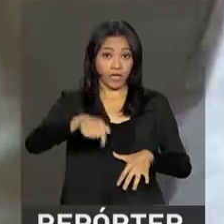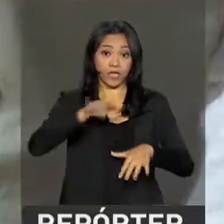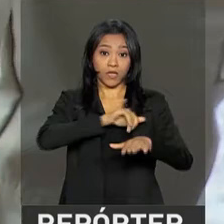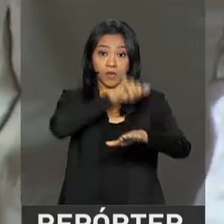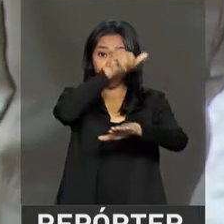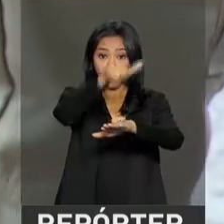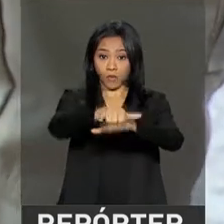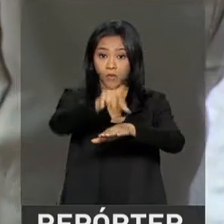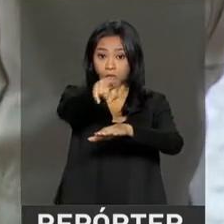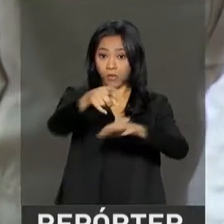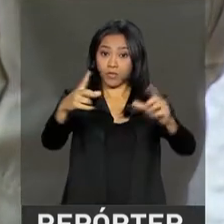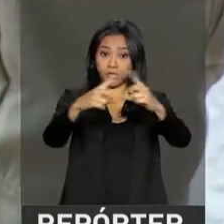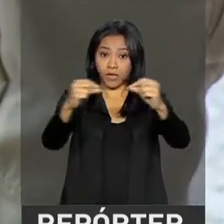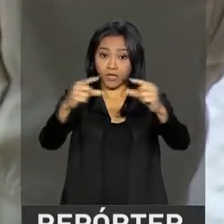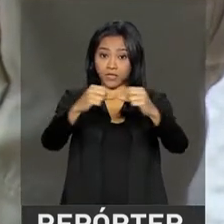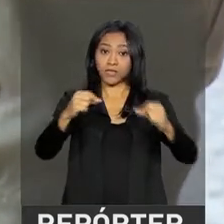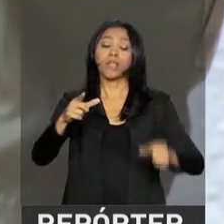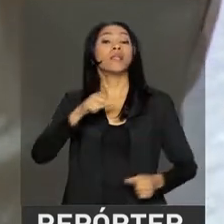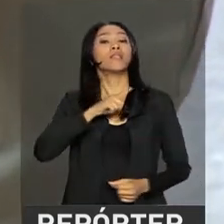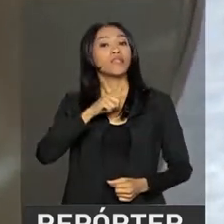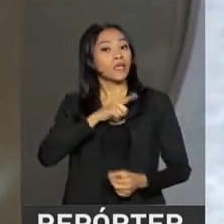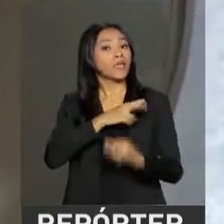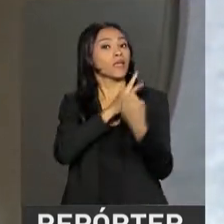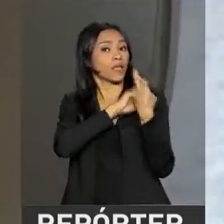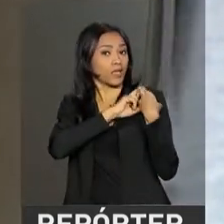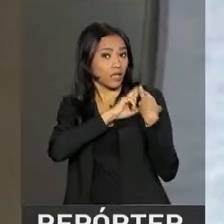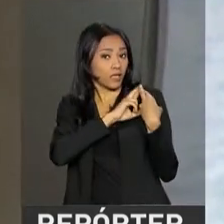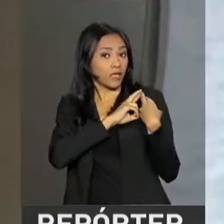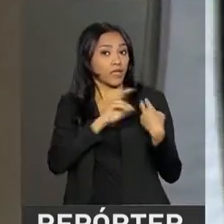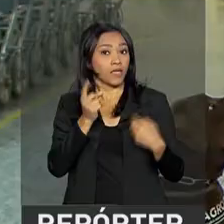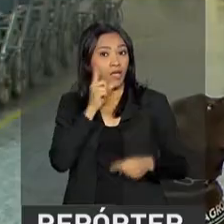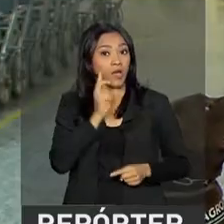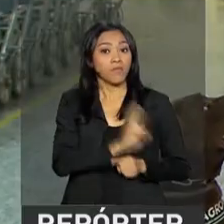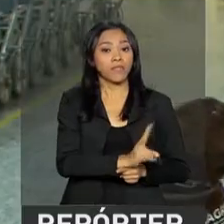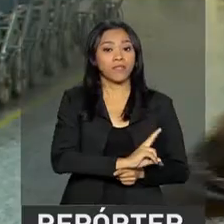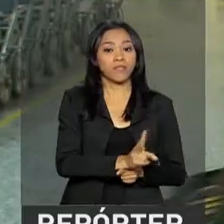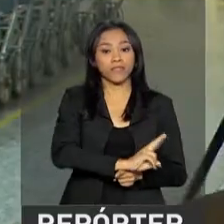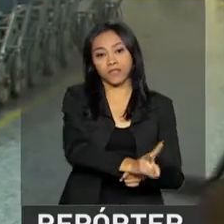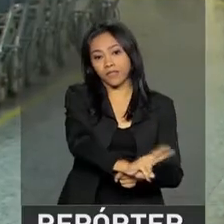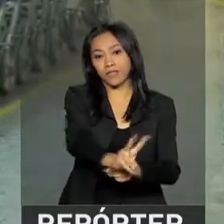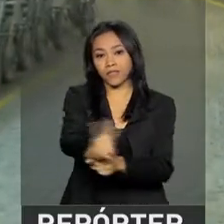esses cães cumpre uma função a de vigilante sanitário